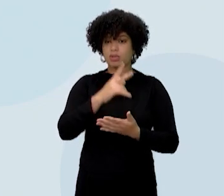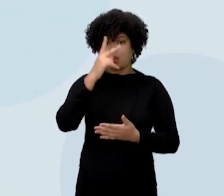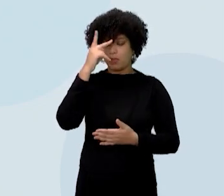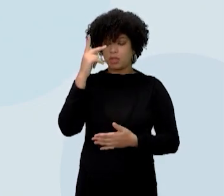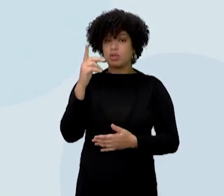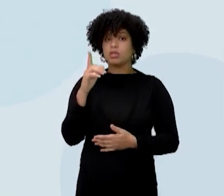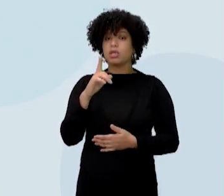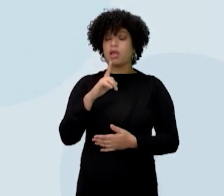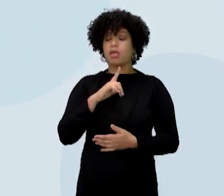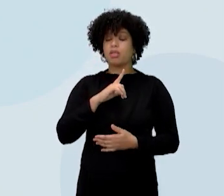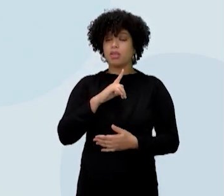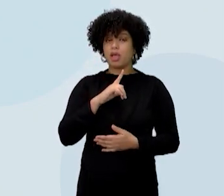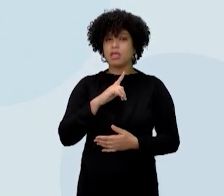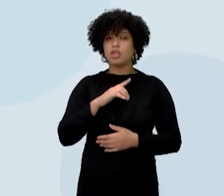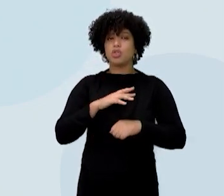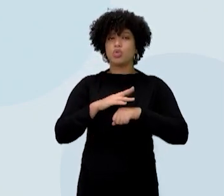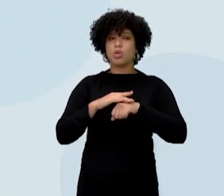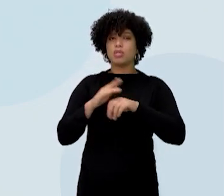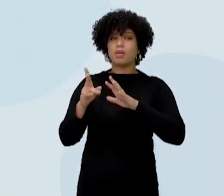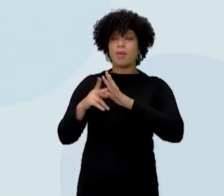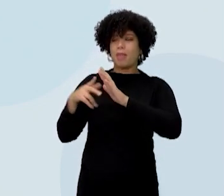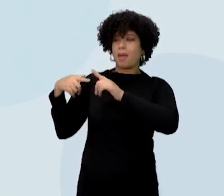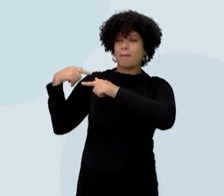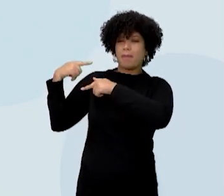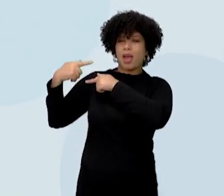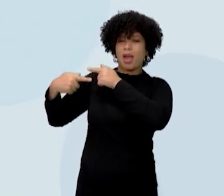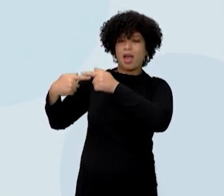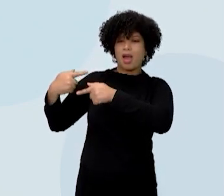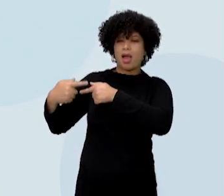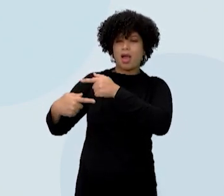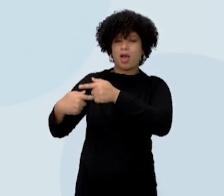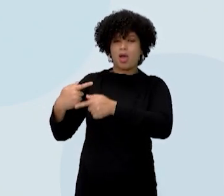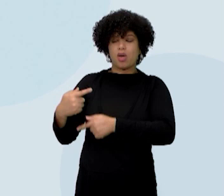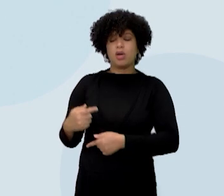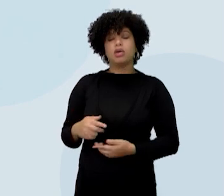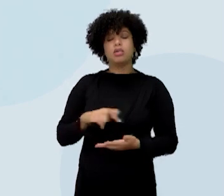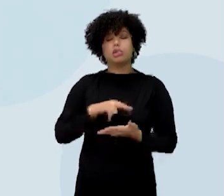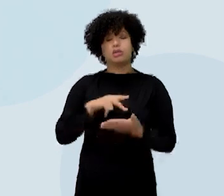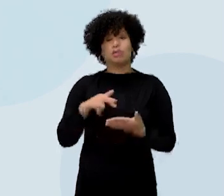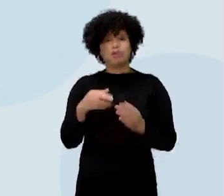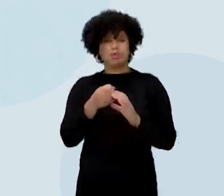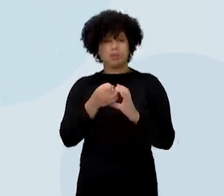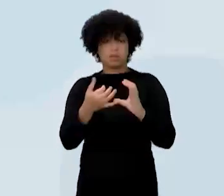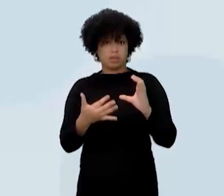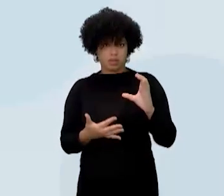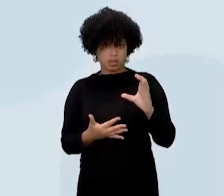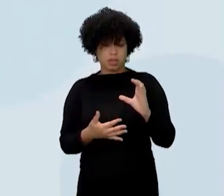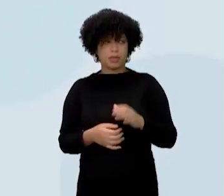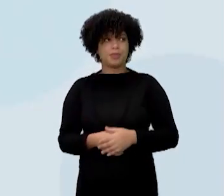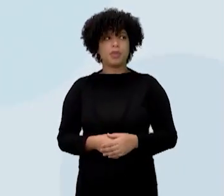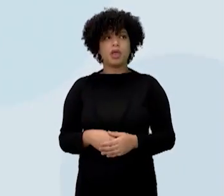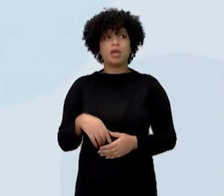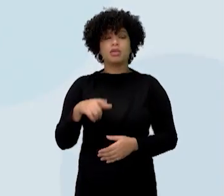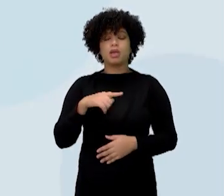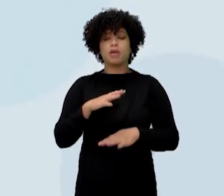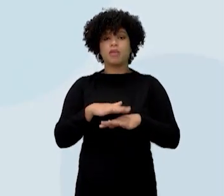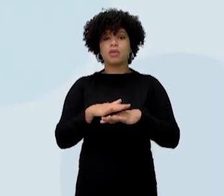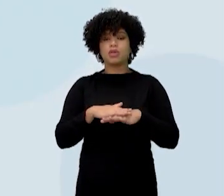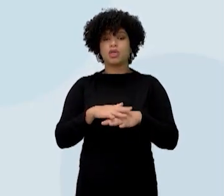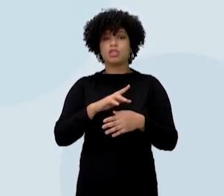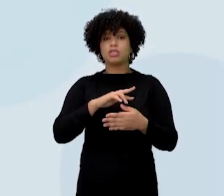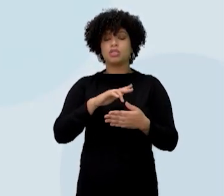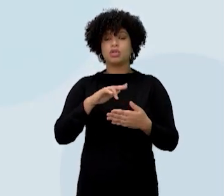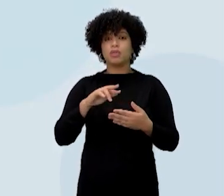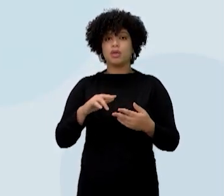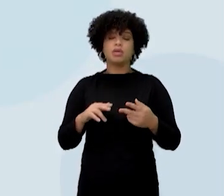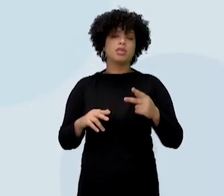doenças genéticas ou de outras doenças ou de outras características. Nesse caso, eu vou ter aí a formação de